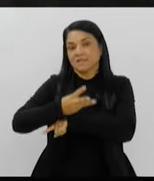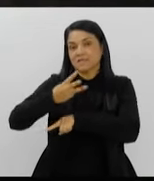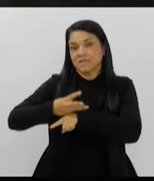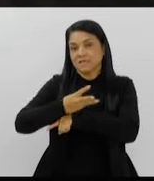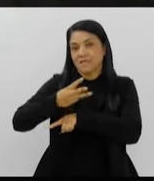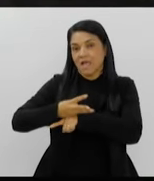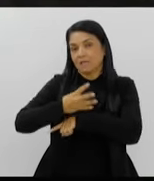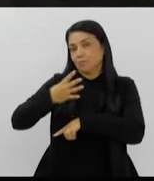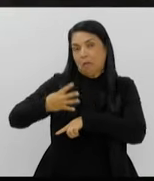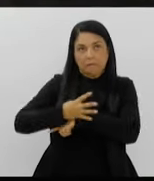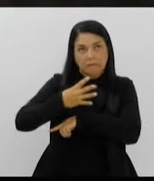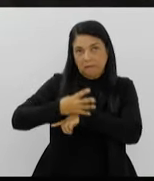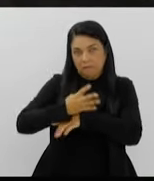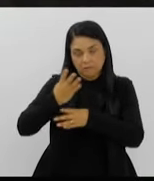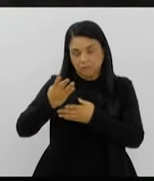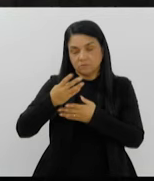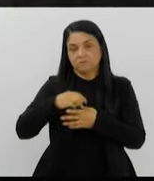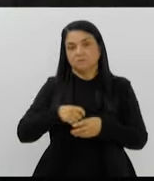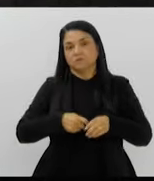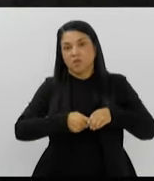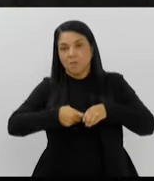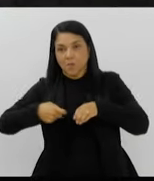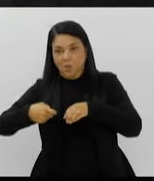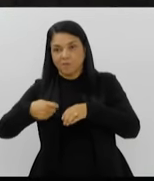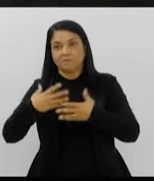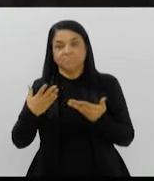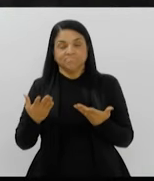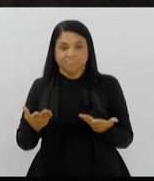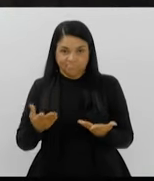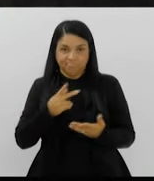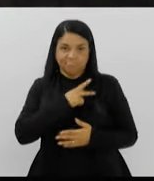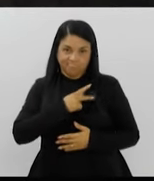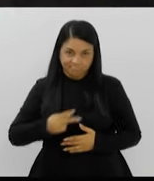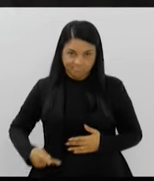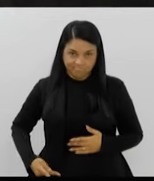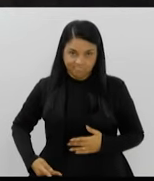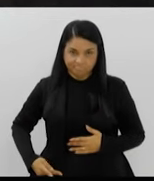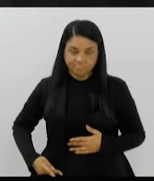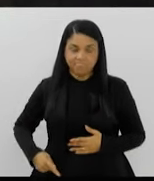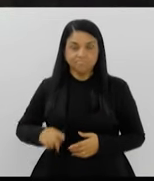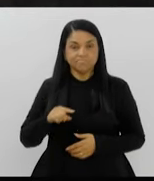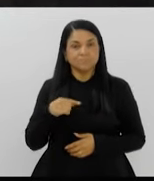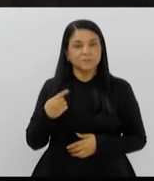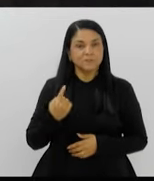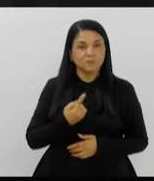os reboques. E aí, presidente, nós temos aqui